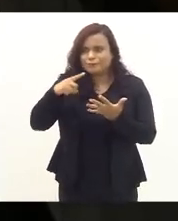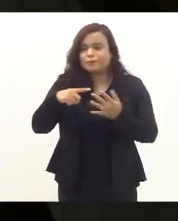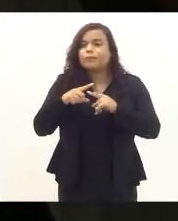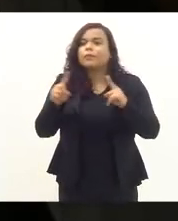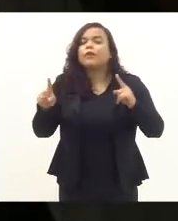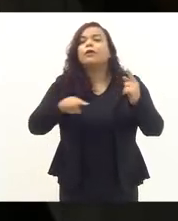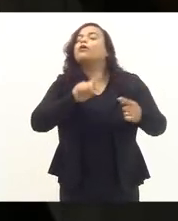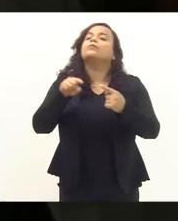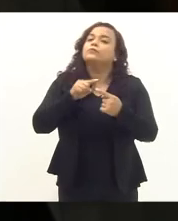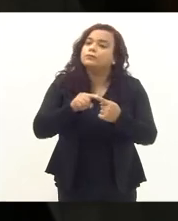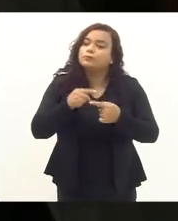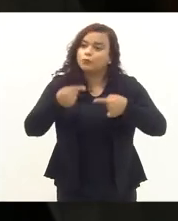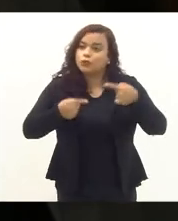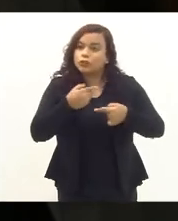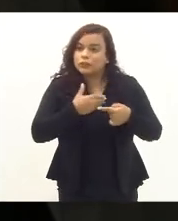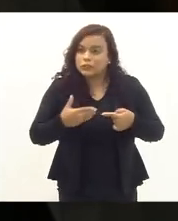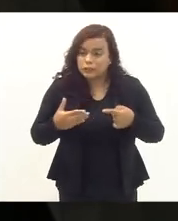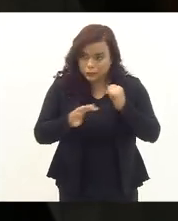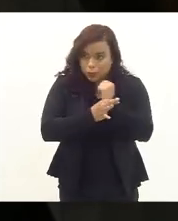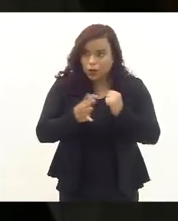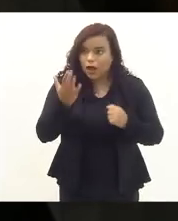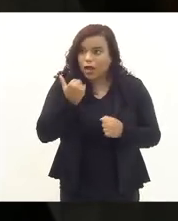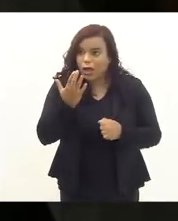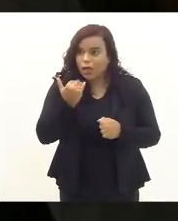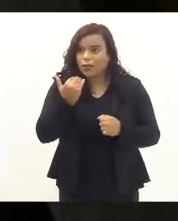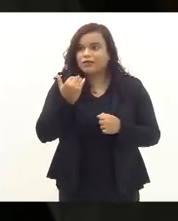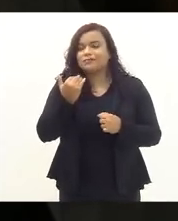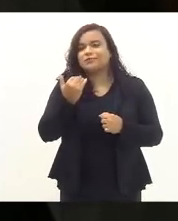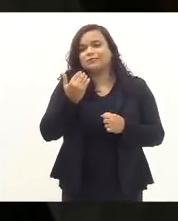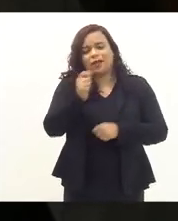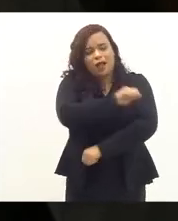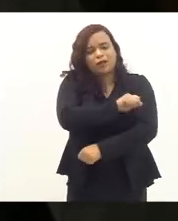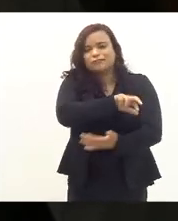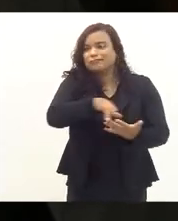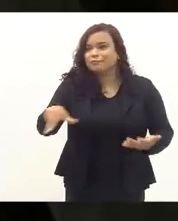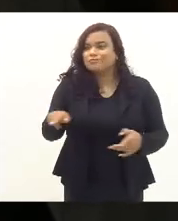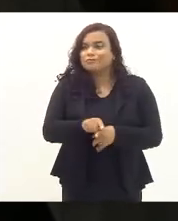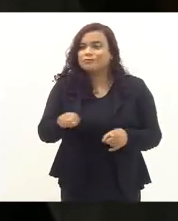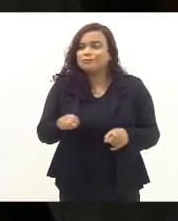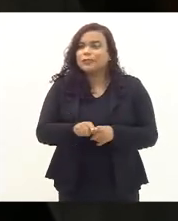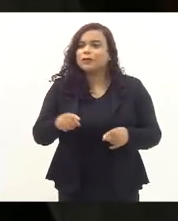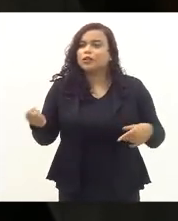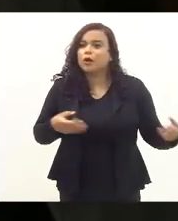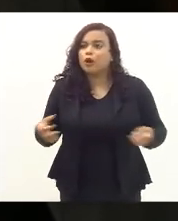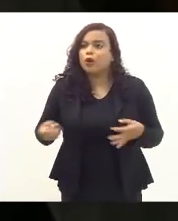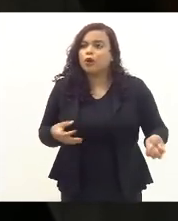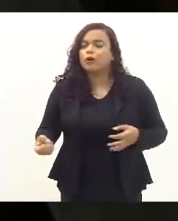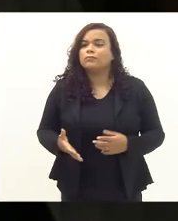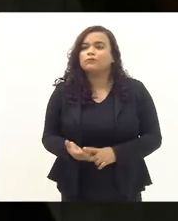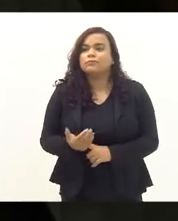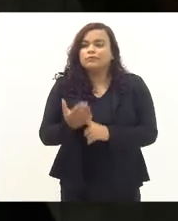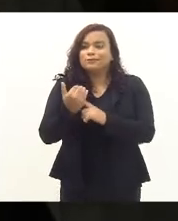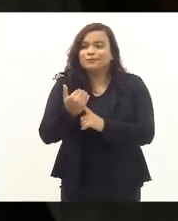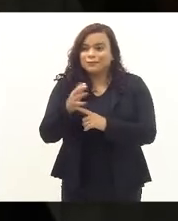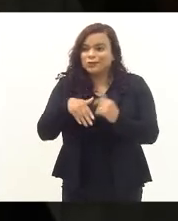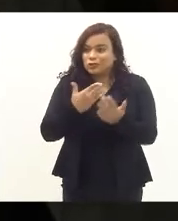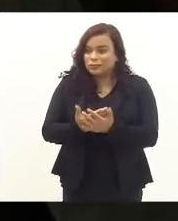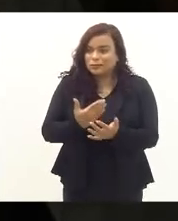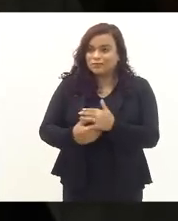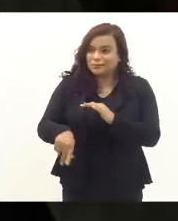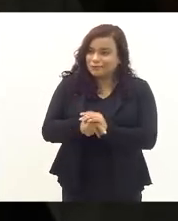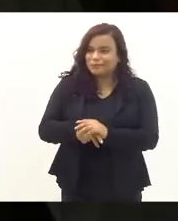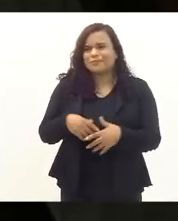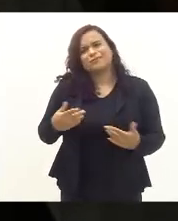do do da política de segurança alimentar dos nossos alunos da turma da Mônica relização tecnológica das nossas